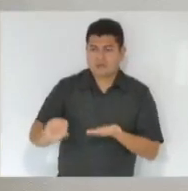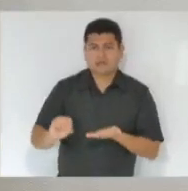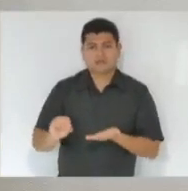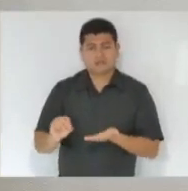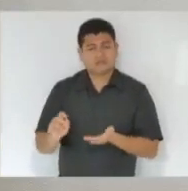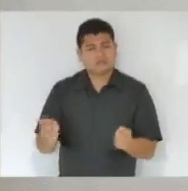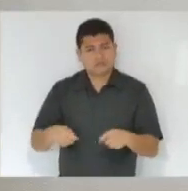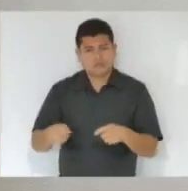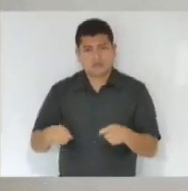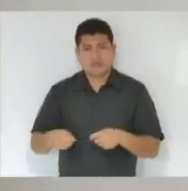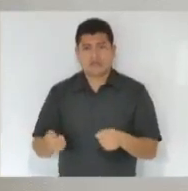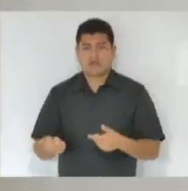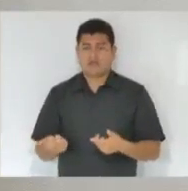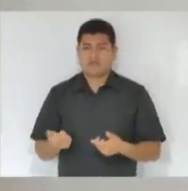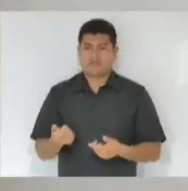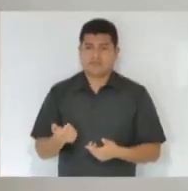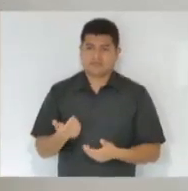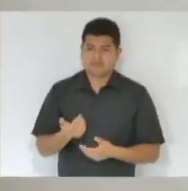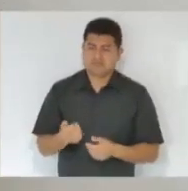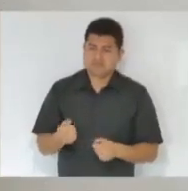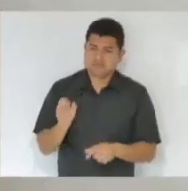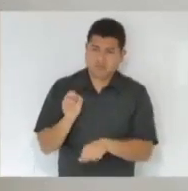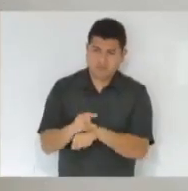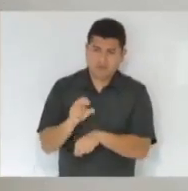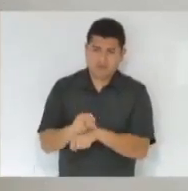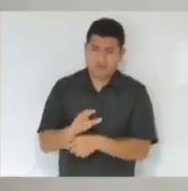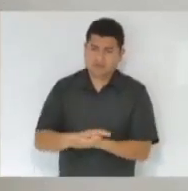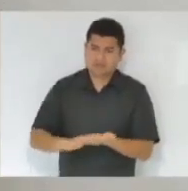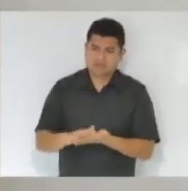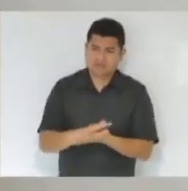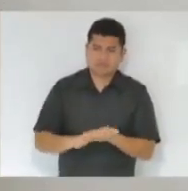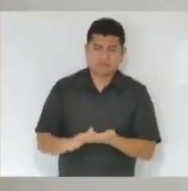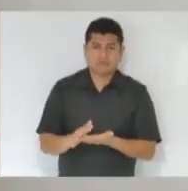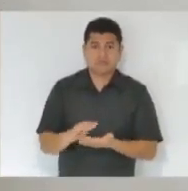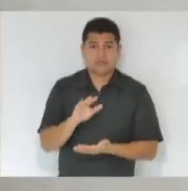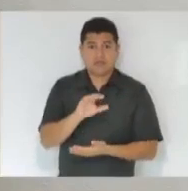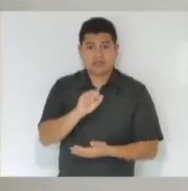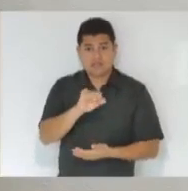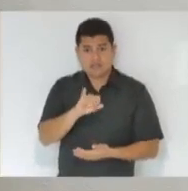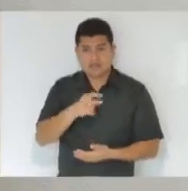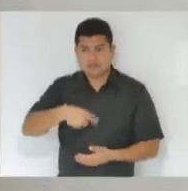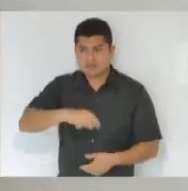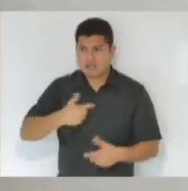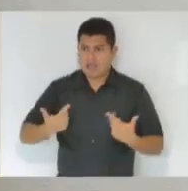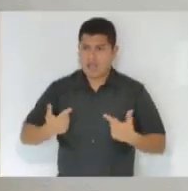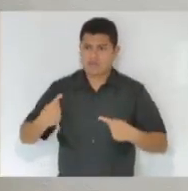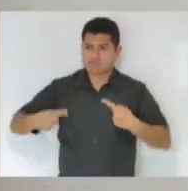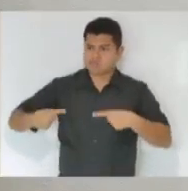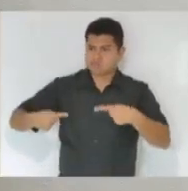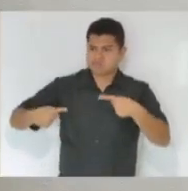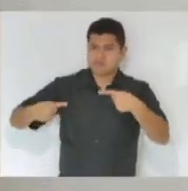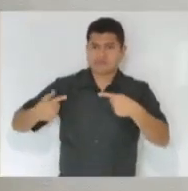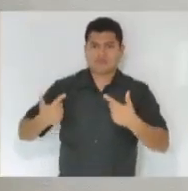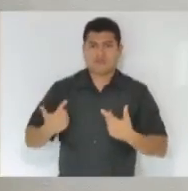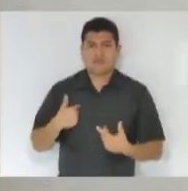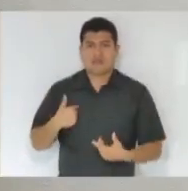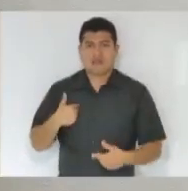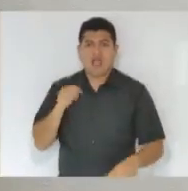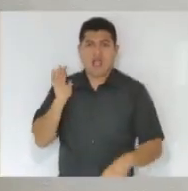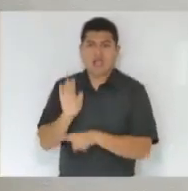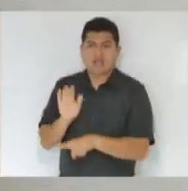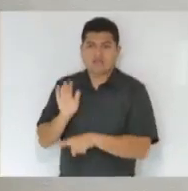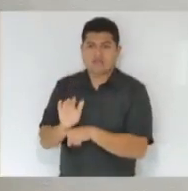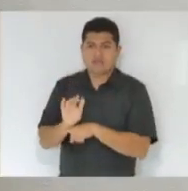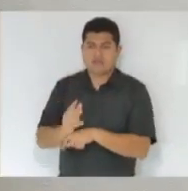sem usar defensivos agrícolas. Mas, se nós quisermos ser competitivos, se nós quisermos alimentar o nosso país